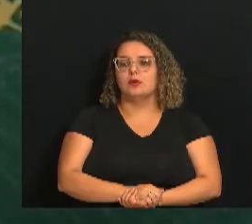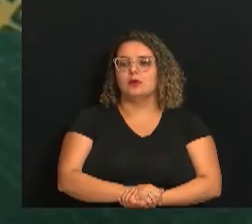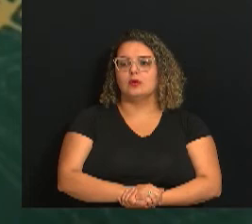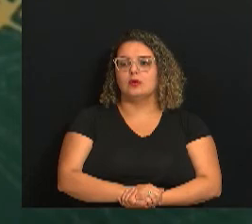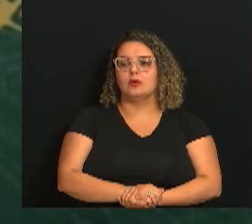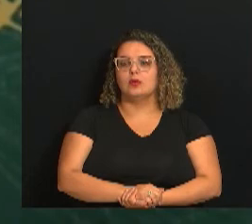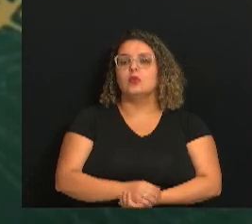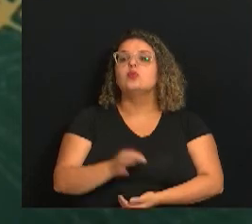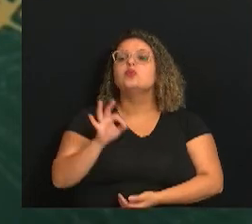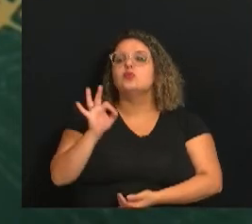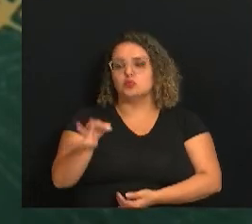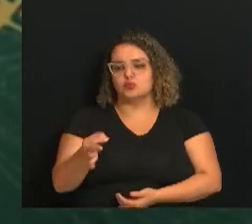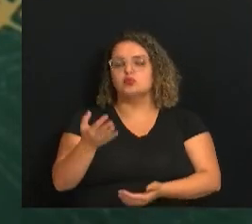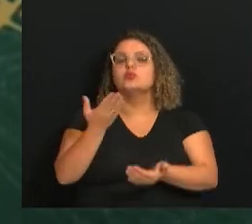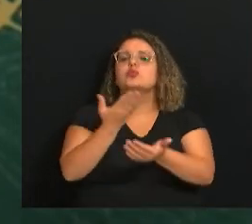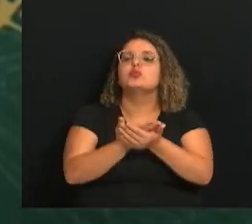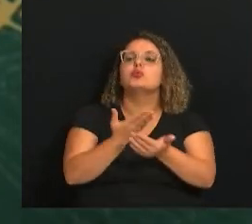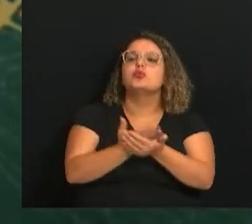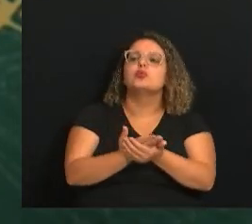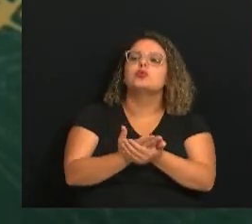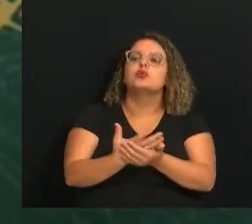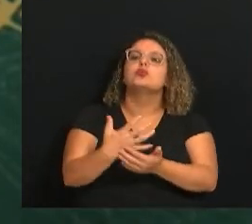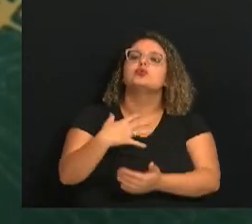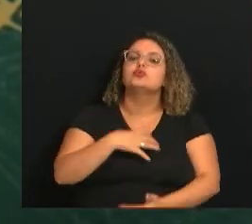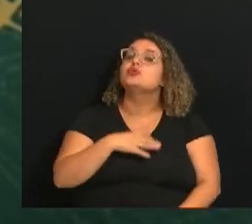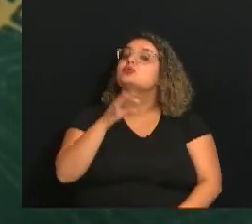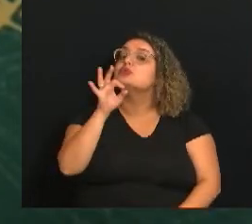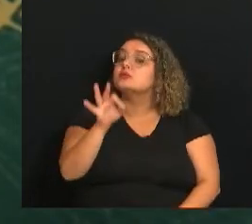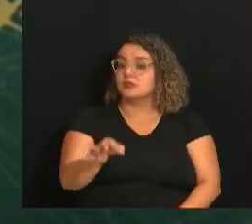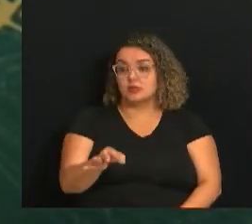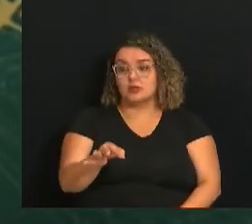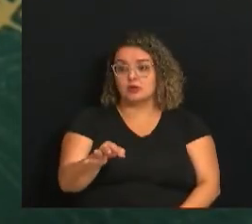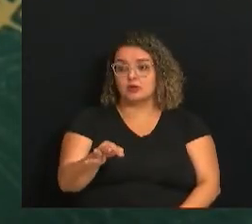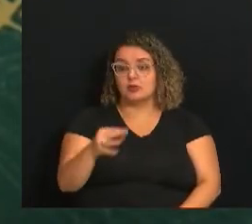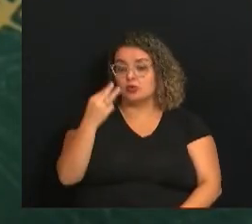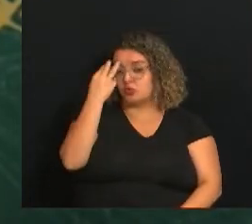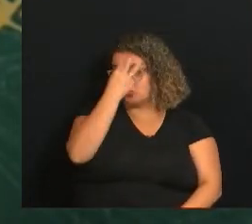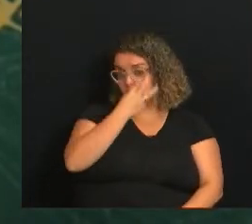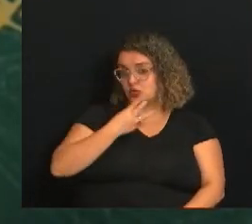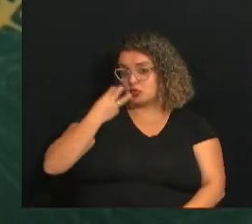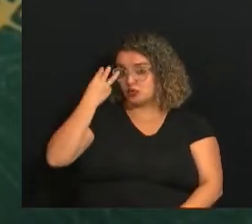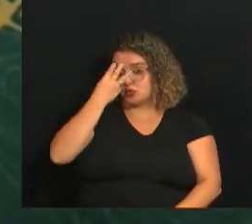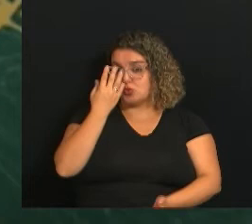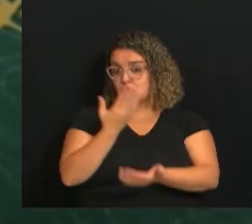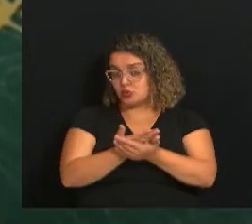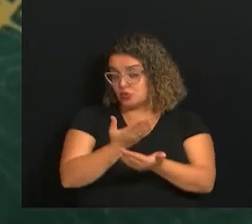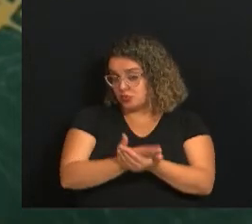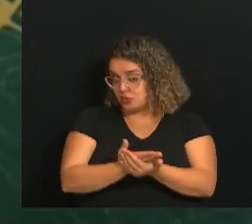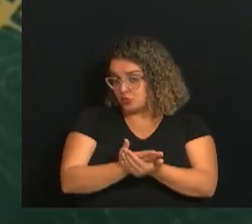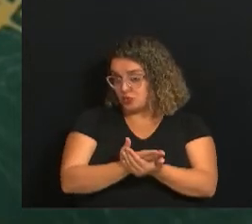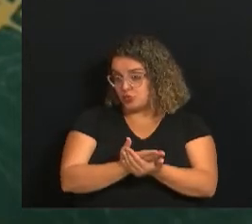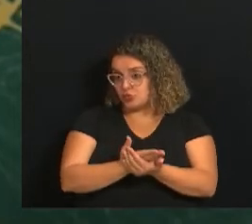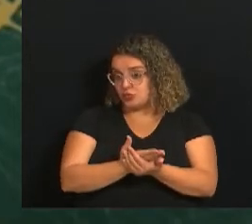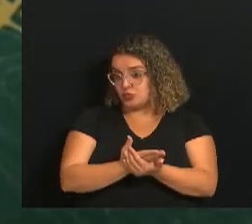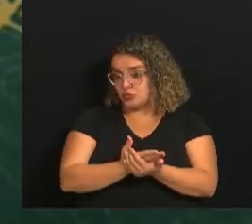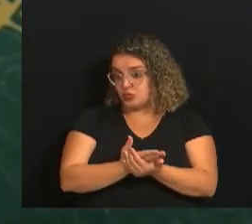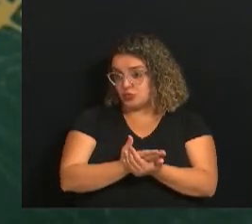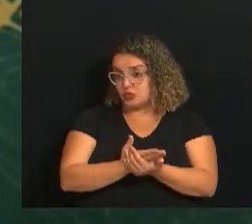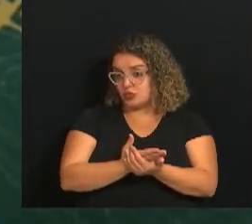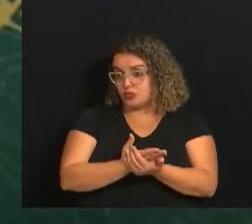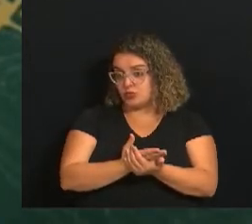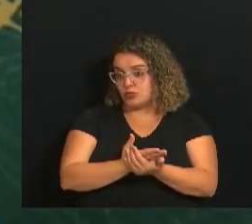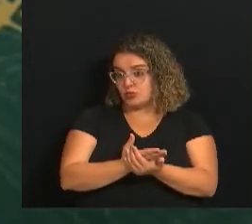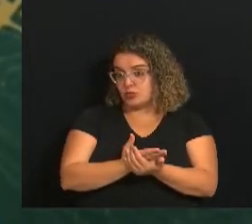certo é estudar de forma correta. Às vezes 3 horas de estudos, não é?